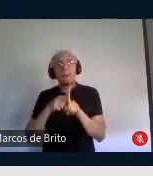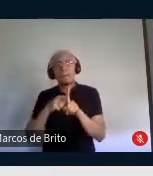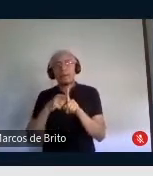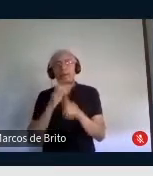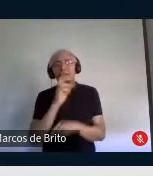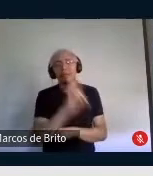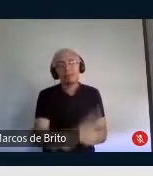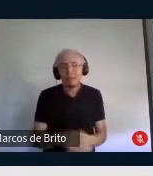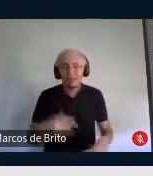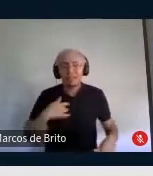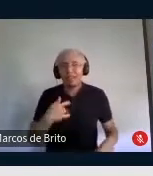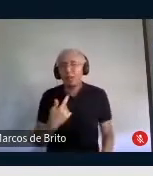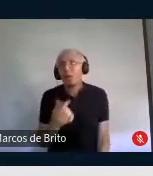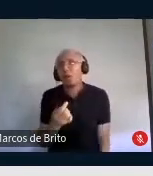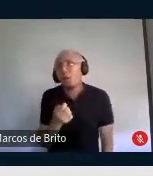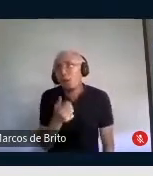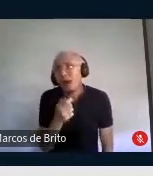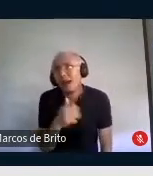quase morri.